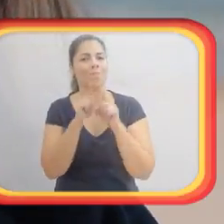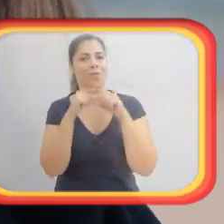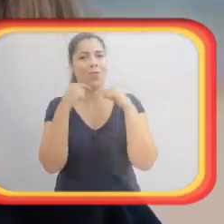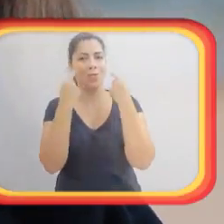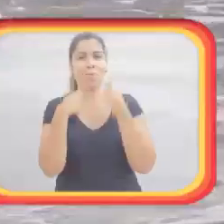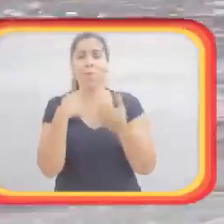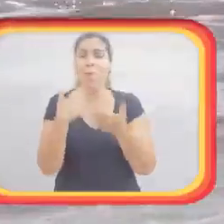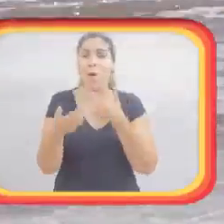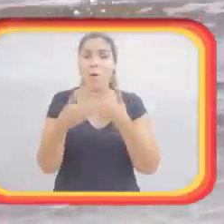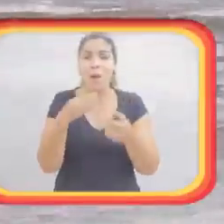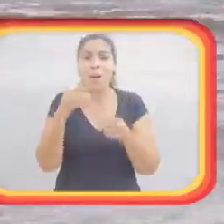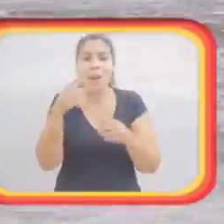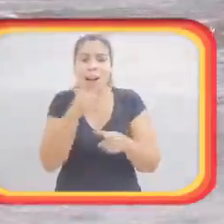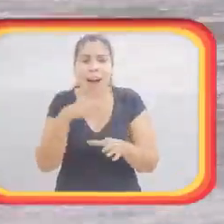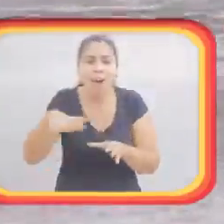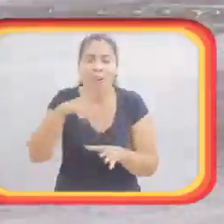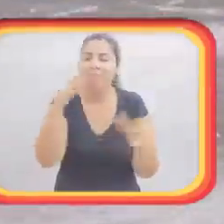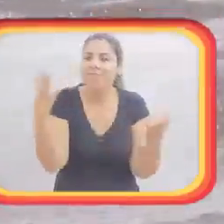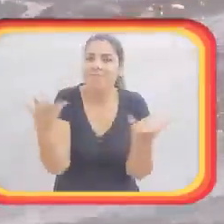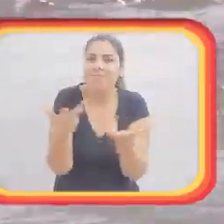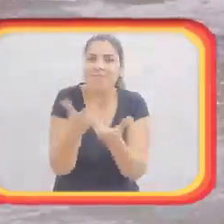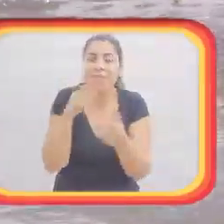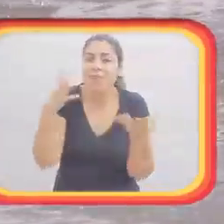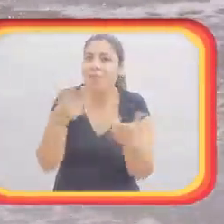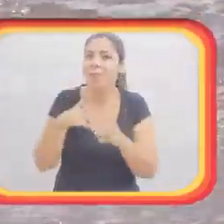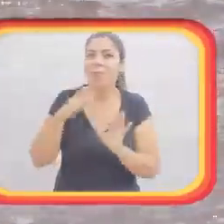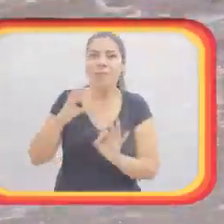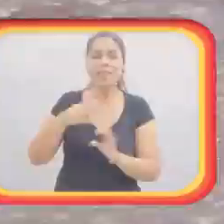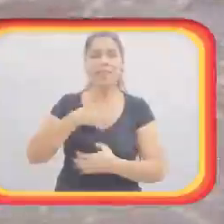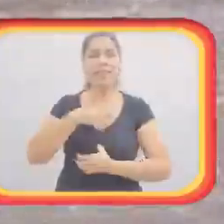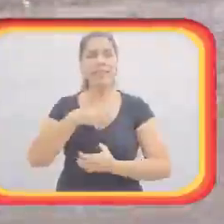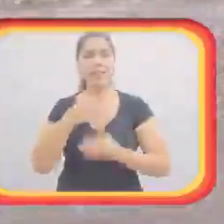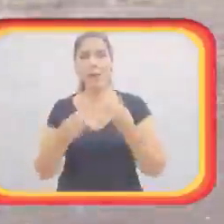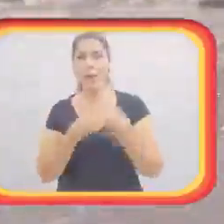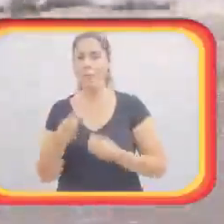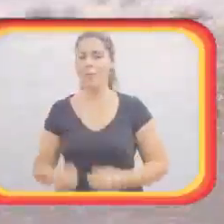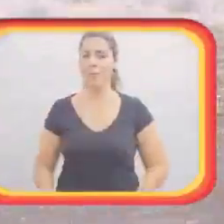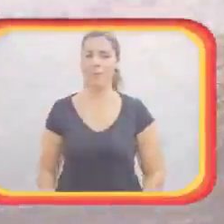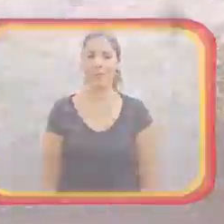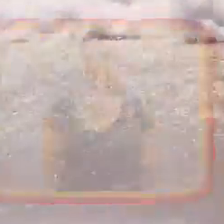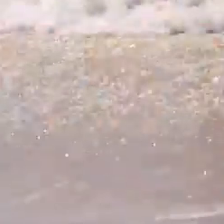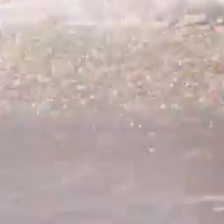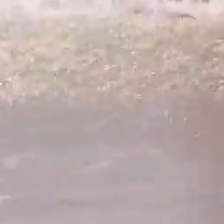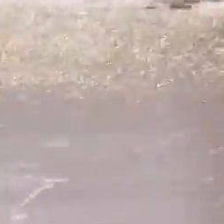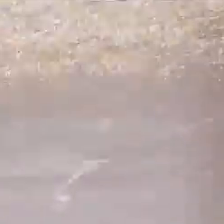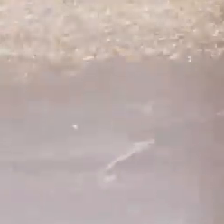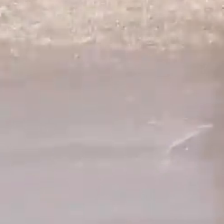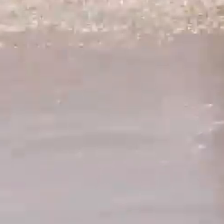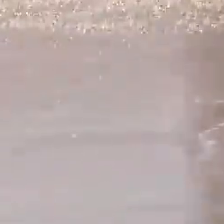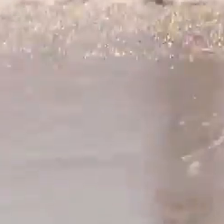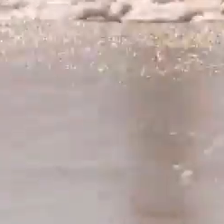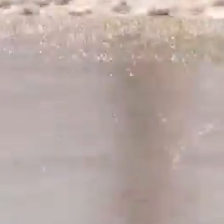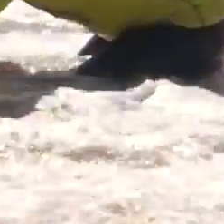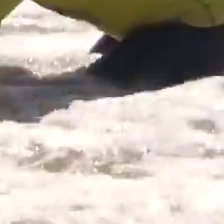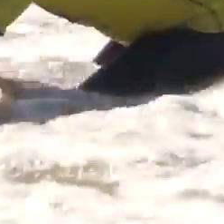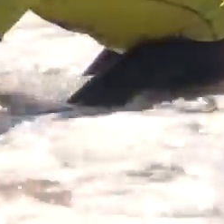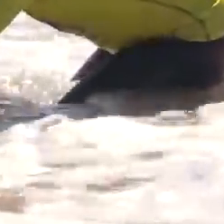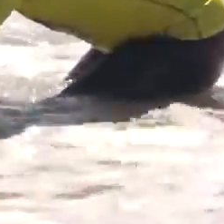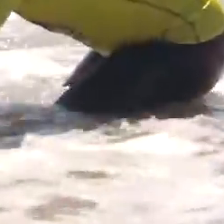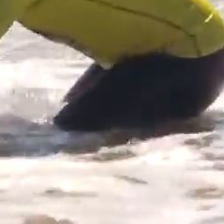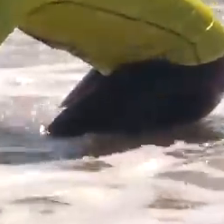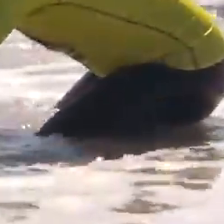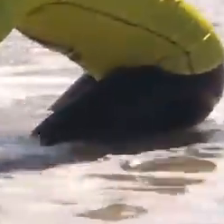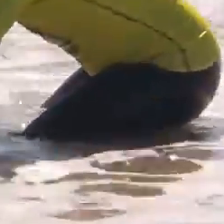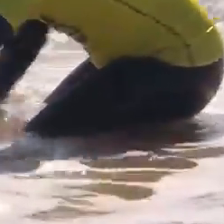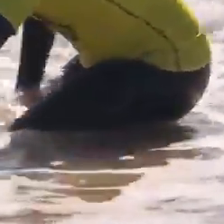tanta coisa, tantas viagens, tanta competição. E achei que devia partilhar um pouco da minha experiência com outras